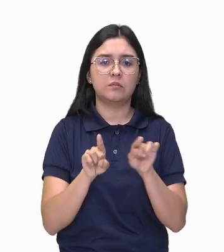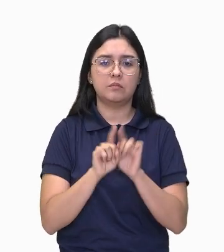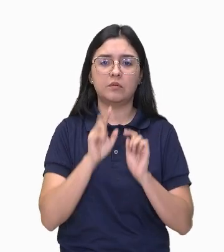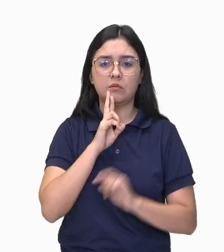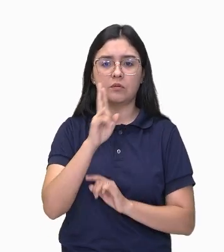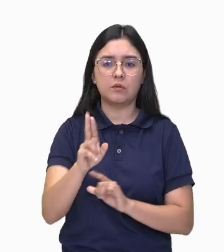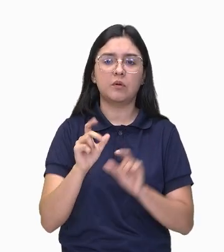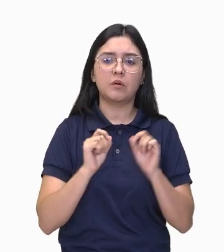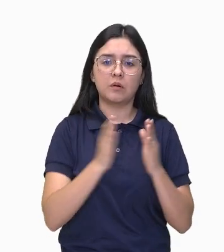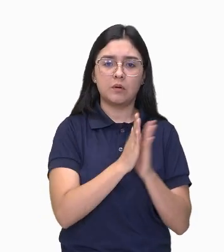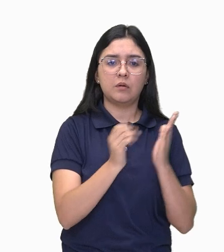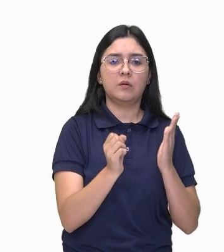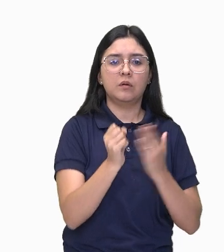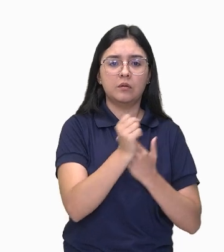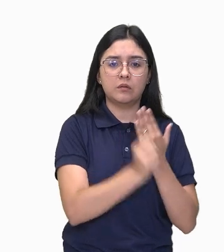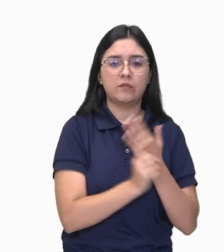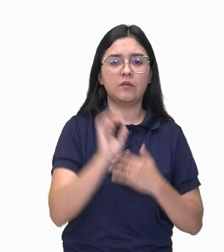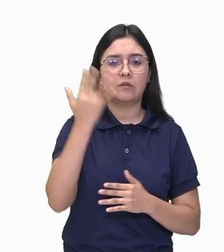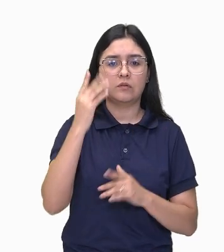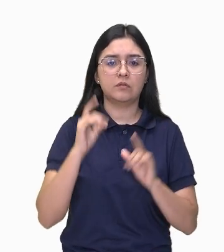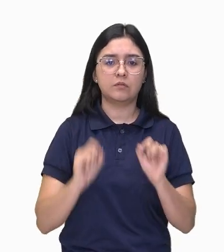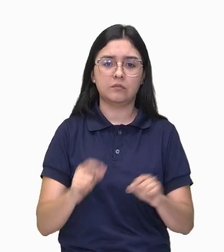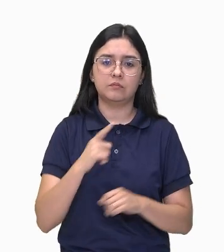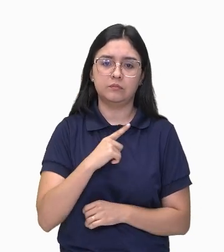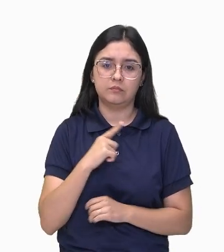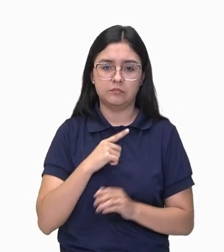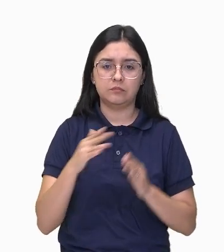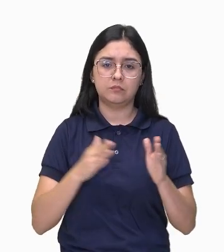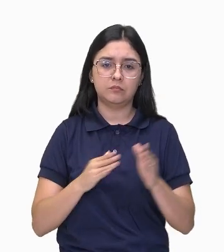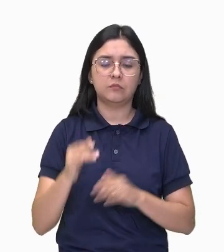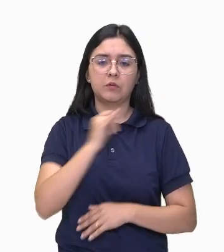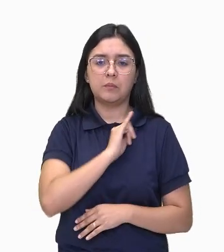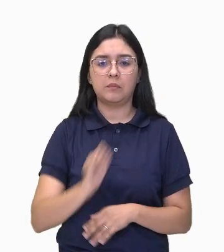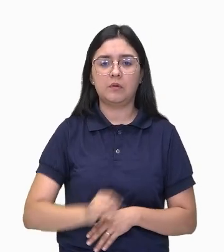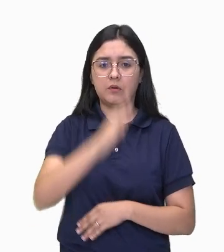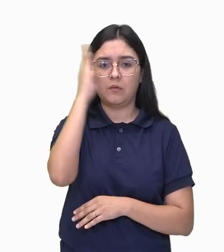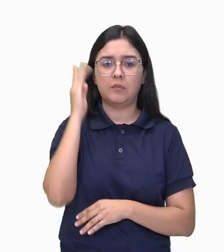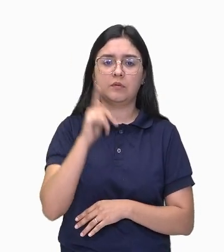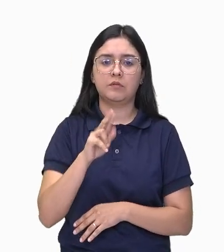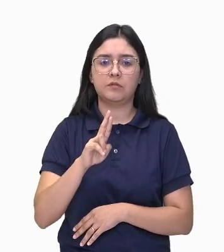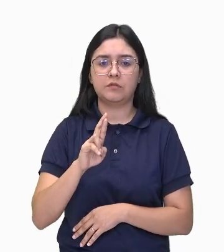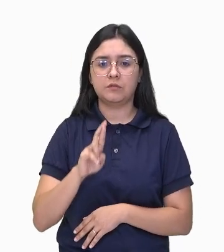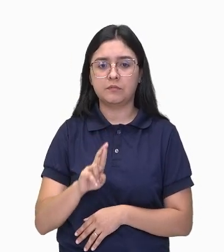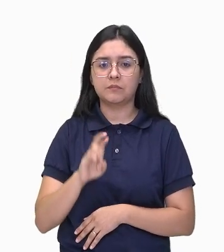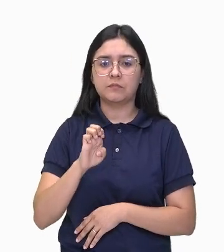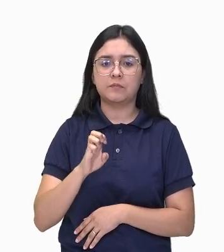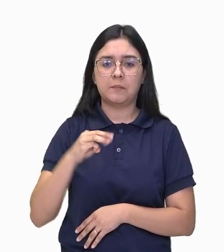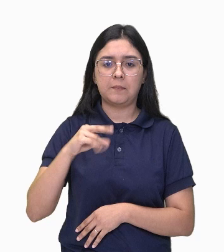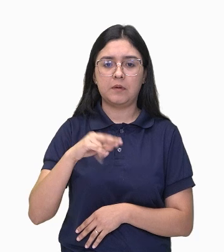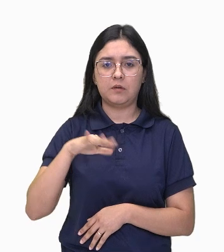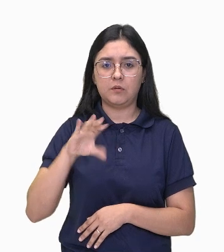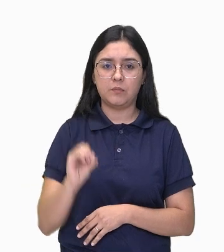ao protestantismo que estava ocorrendo no Sacro Império Romano-Germânico. Vamos adiante.